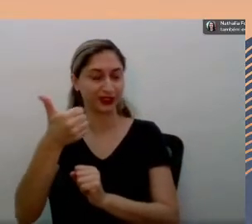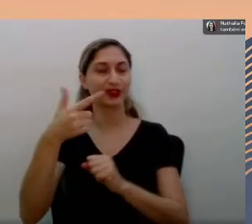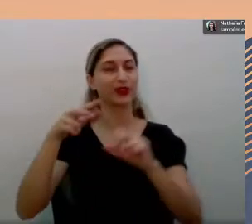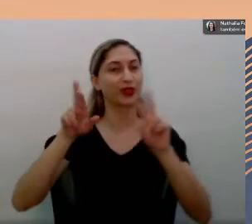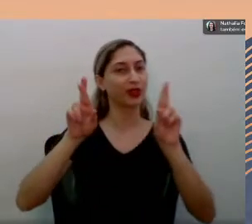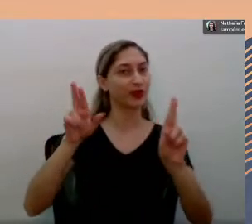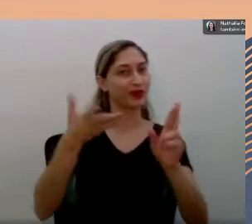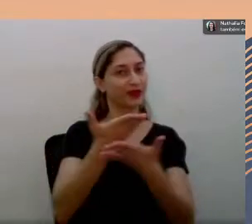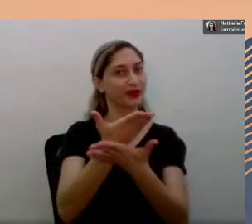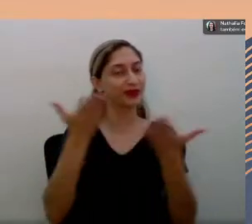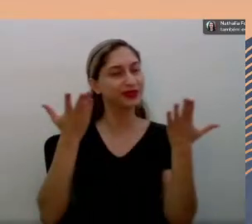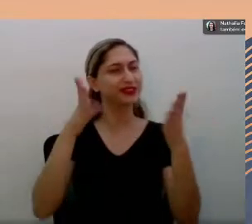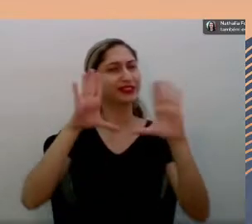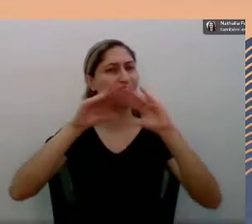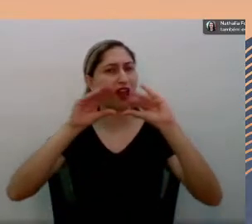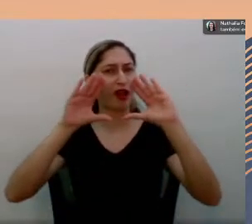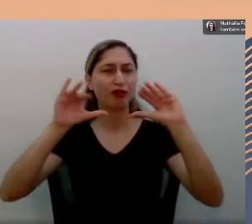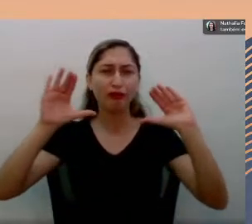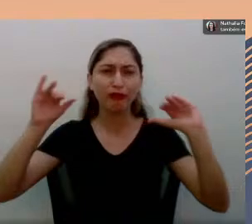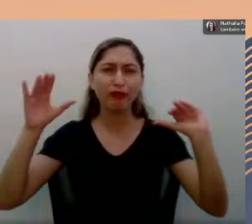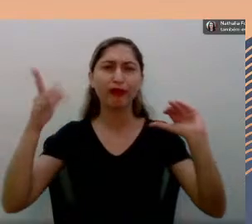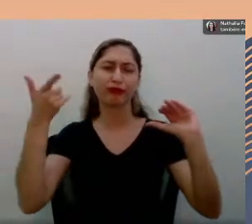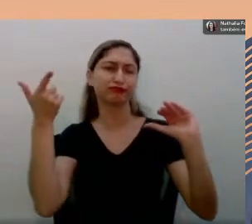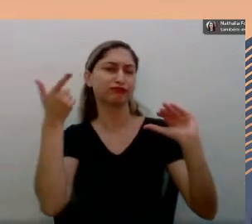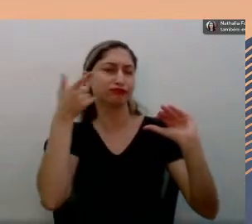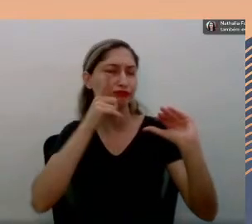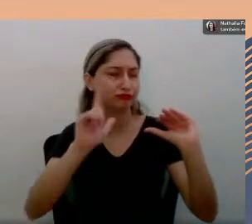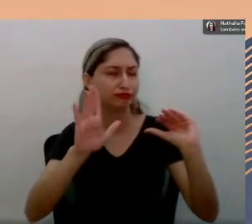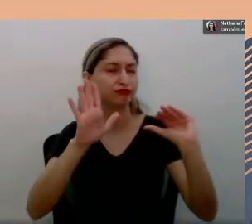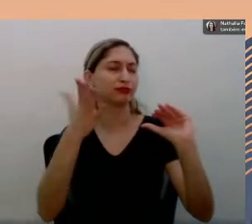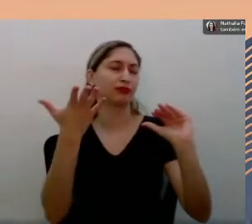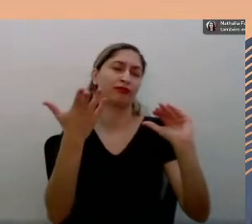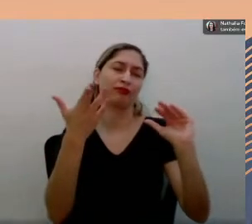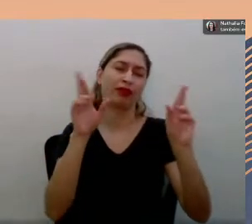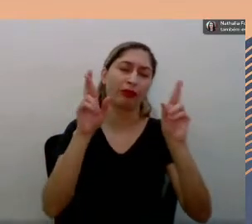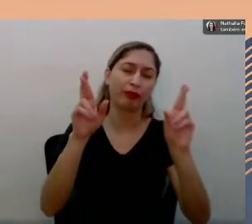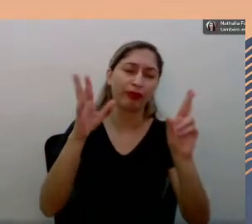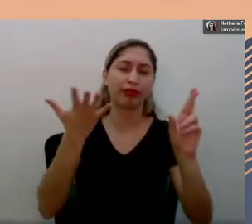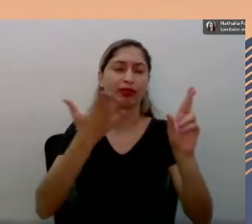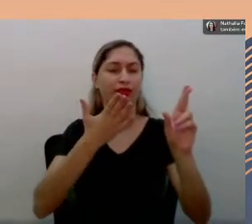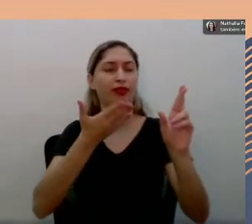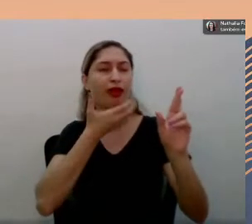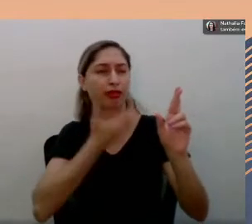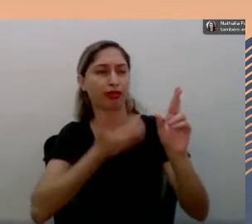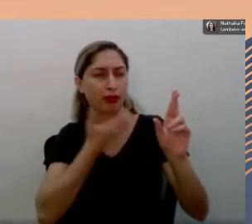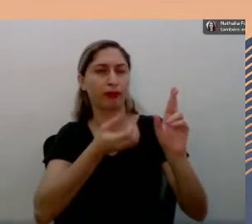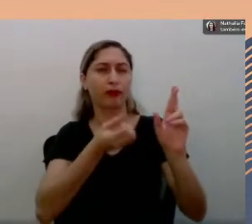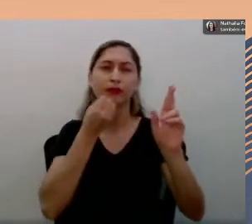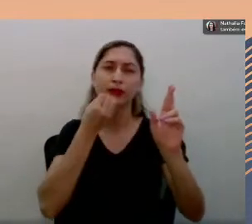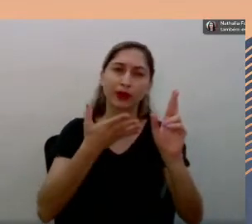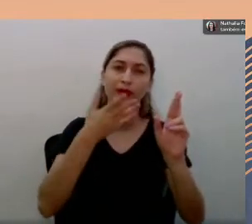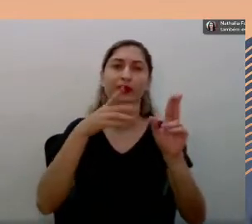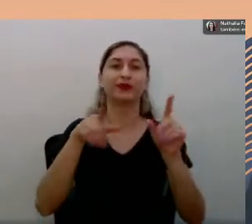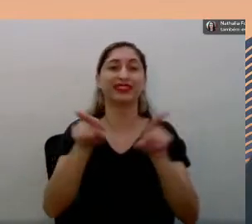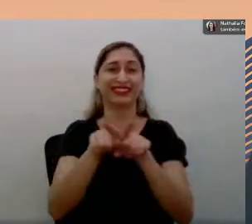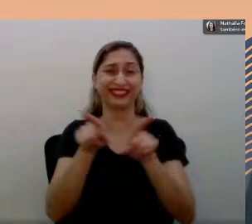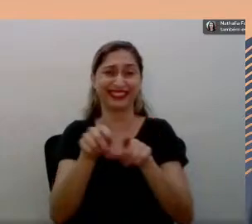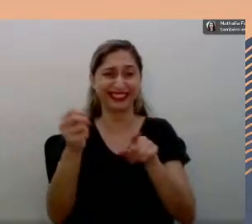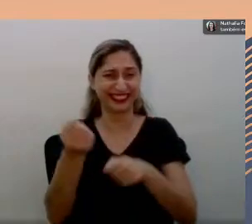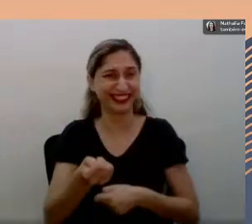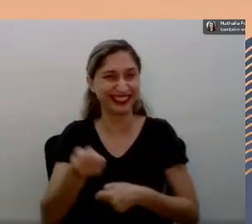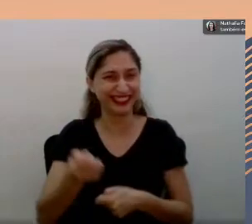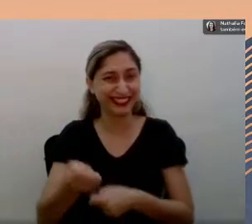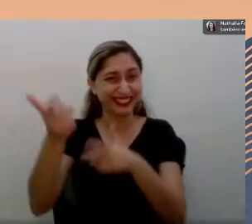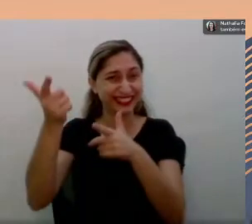vocês tenham passado um bom Natal e um bom ano novo e que tentou não ficar em casa então ele né